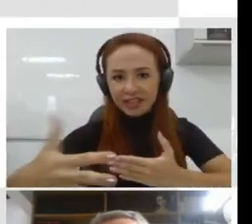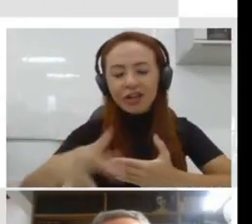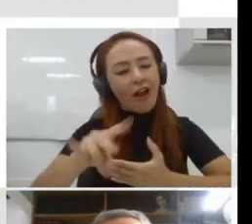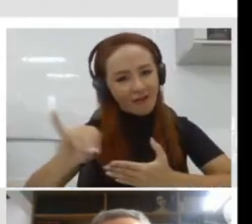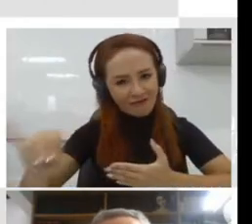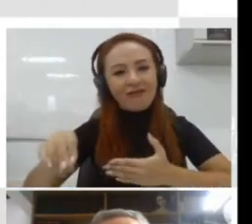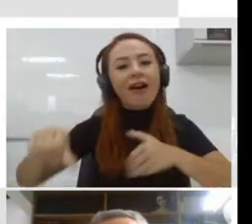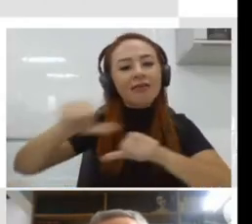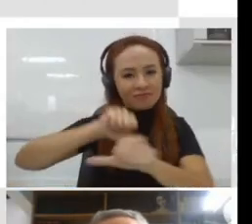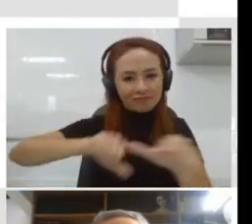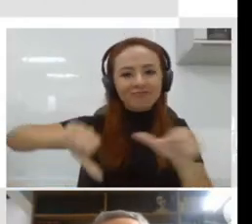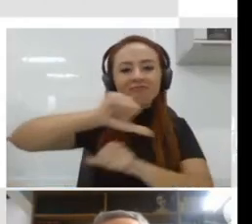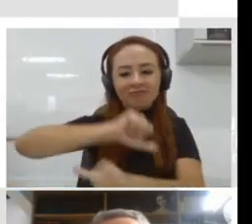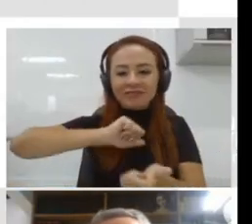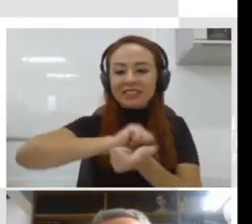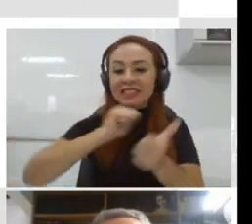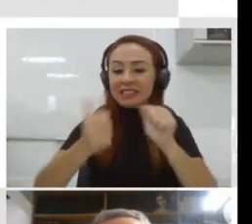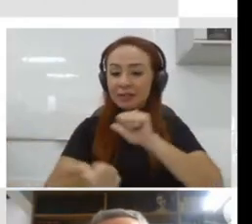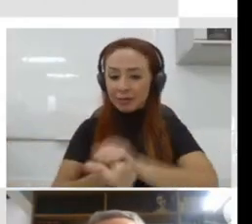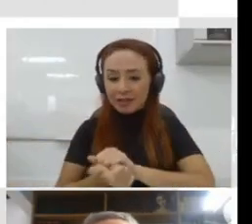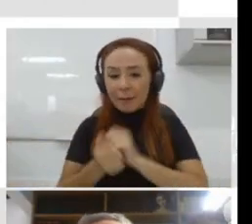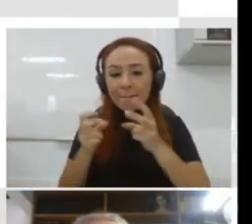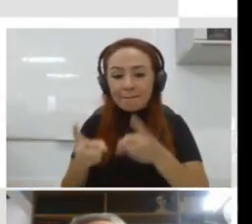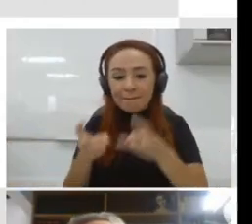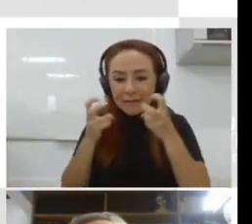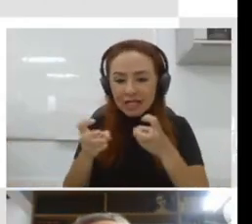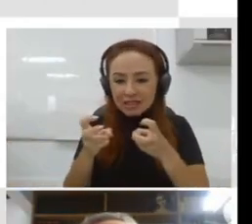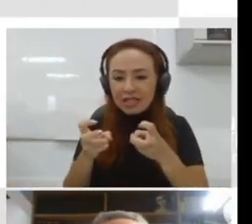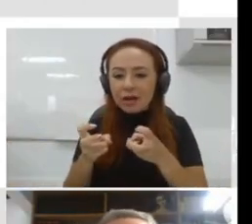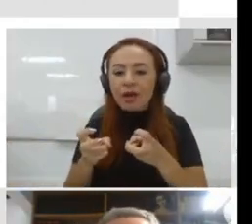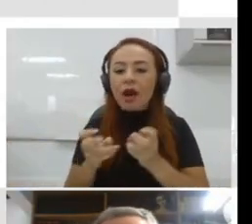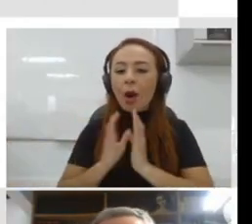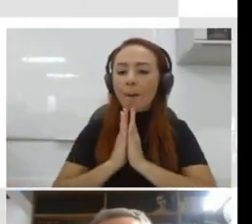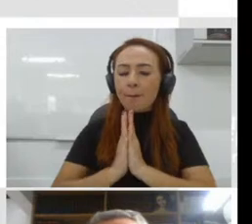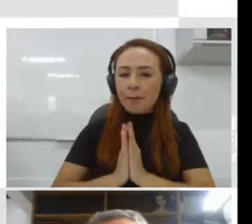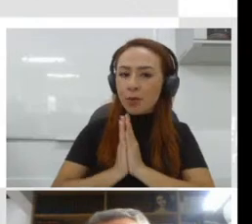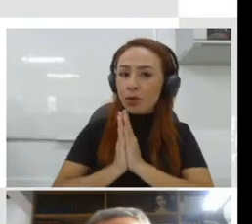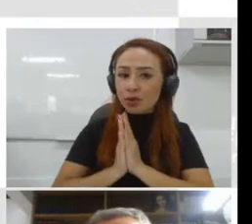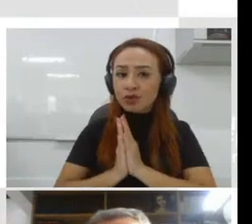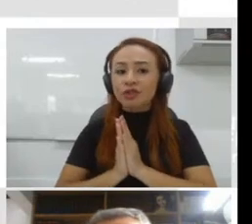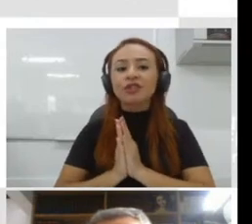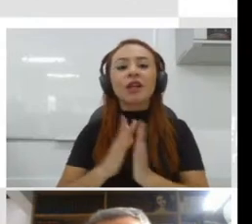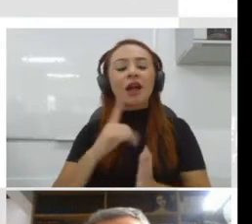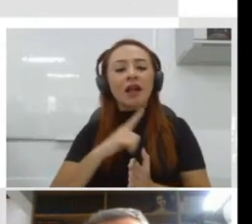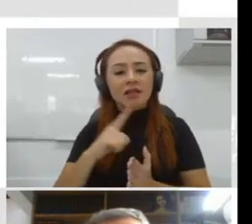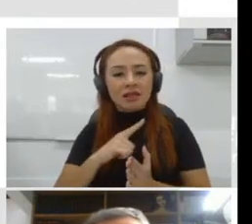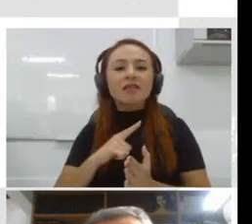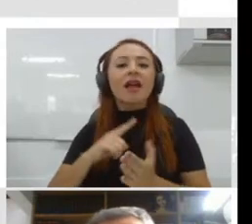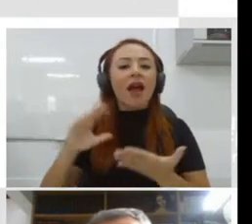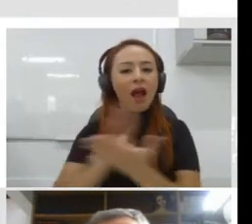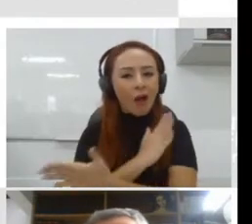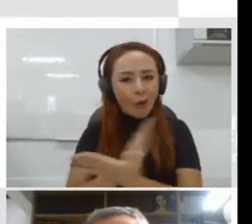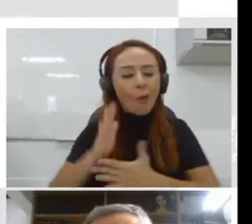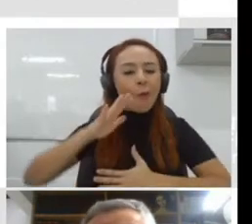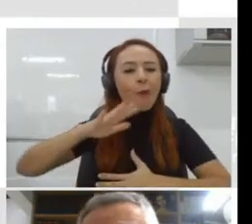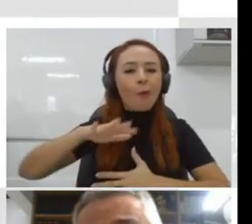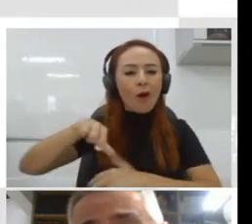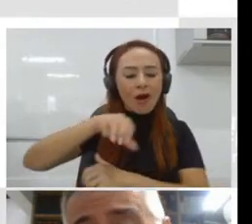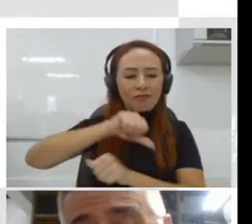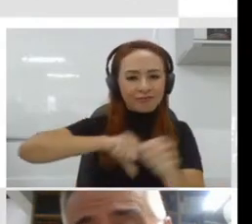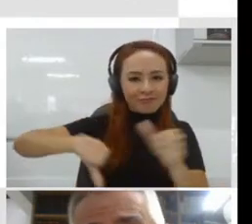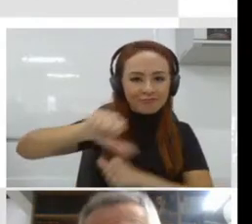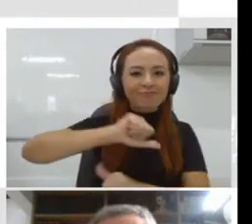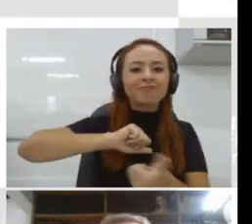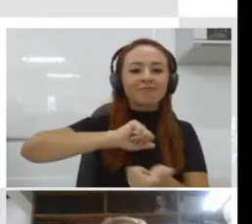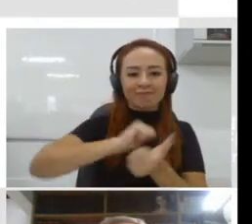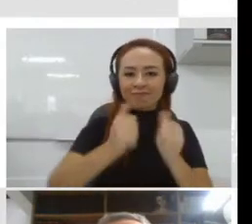que não existe nenhuma substituição, nenhuma transição para fora dos combustíveis fósseis. Mas, digamos